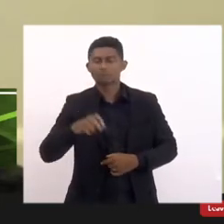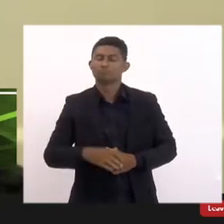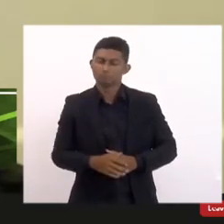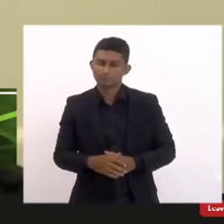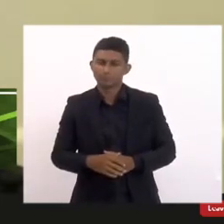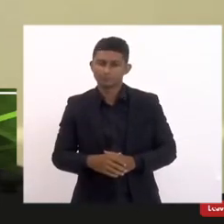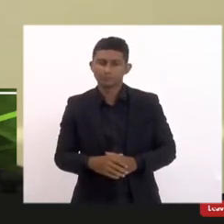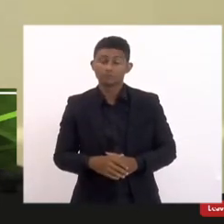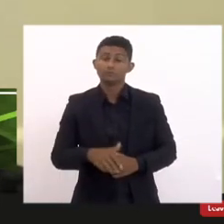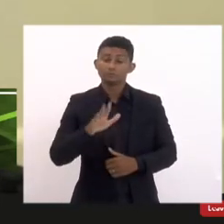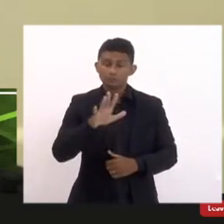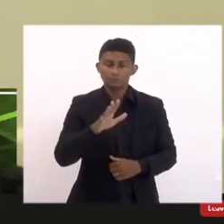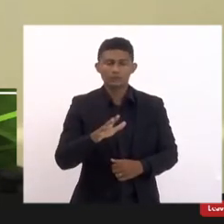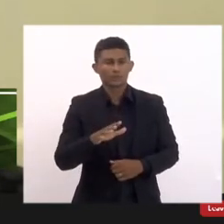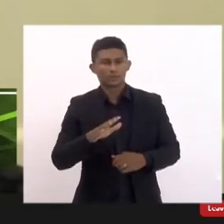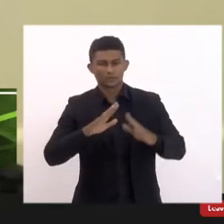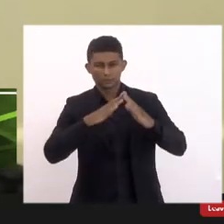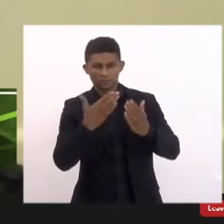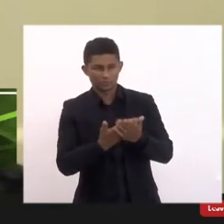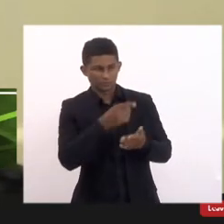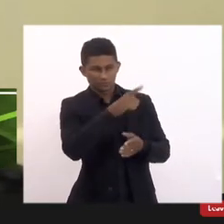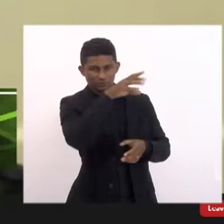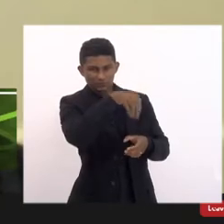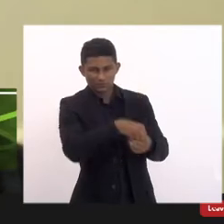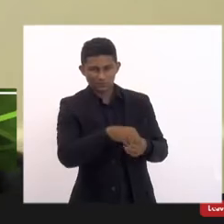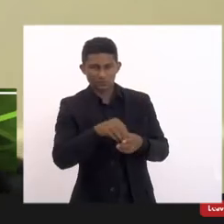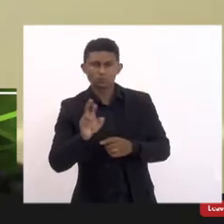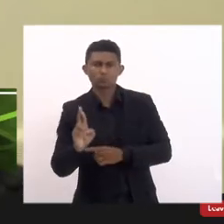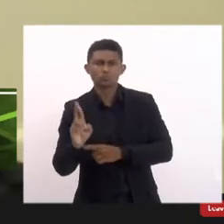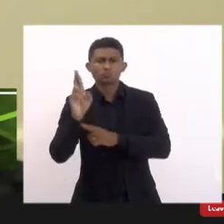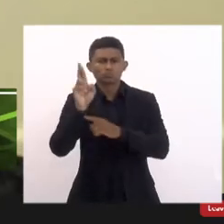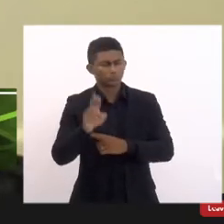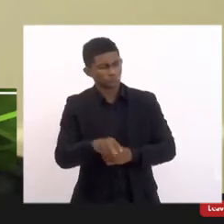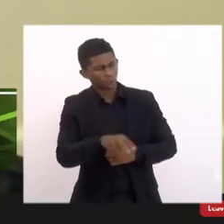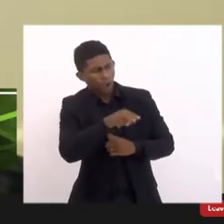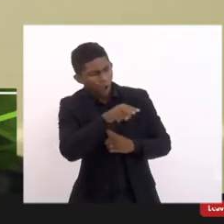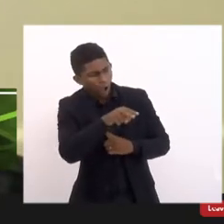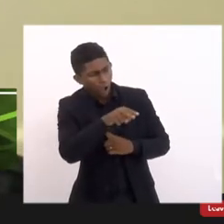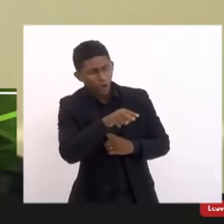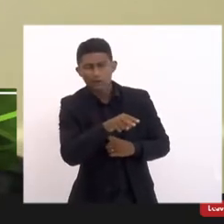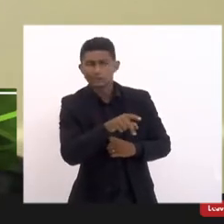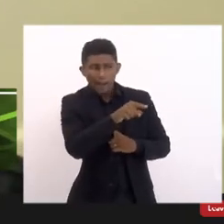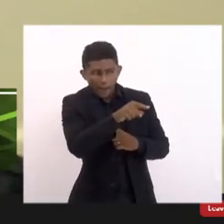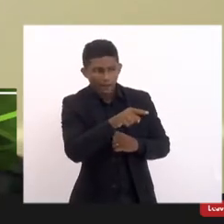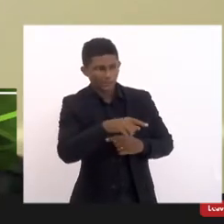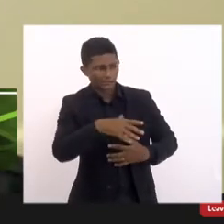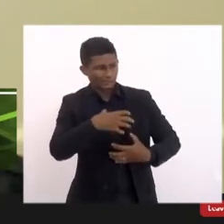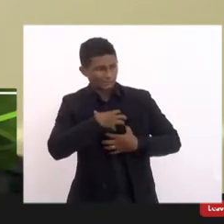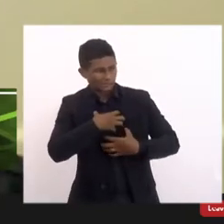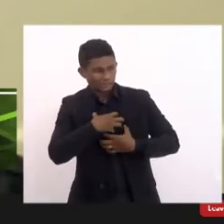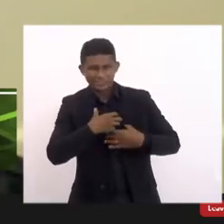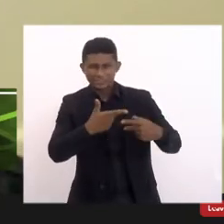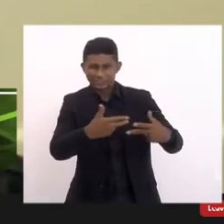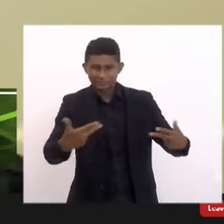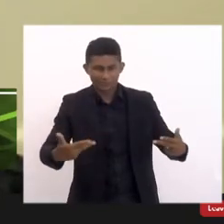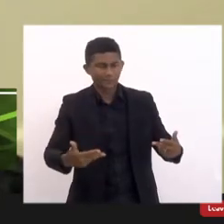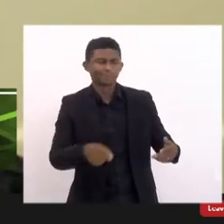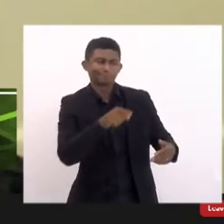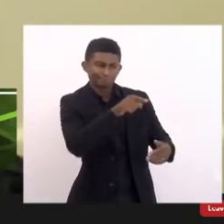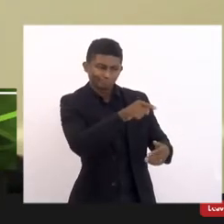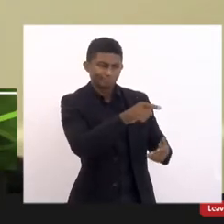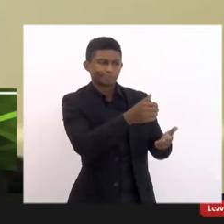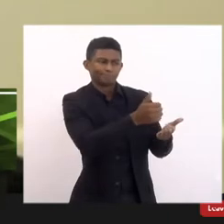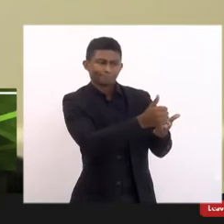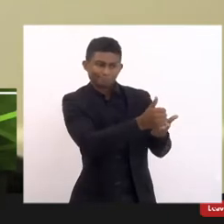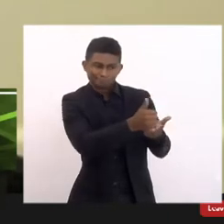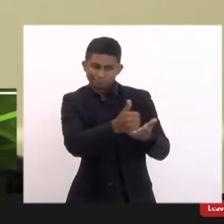isolado, ele já reduz bastante, isso já reduz o risco desse aluno disseminar o vírus.